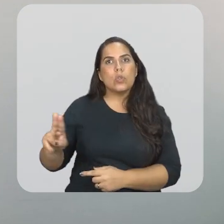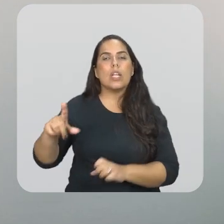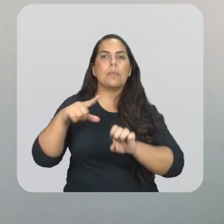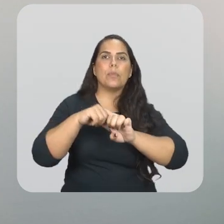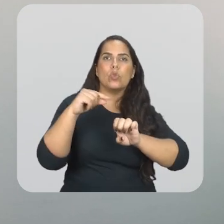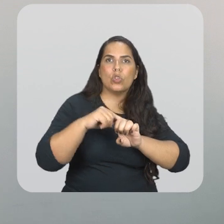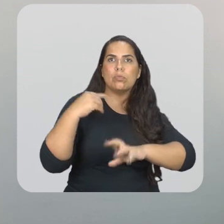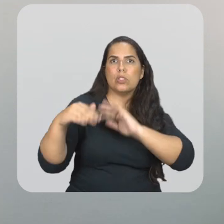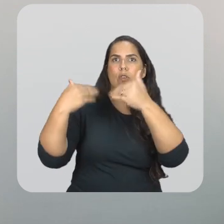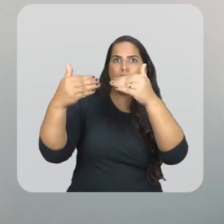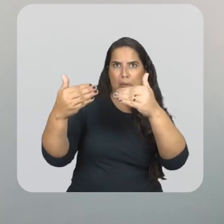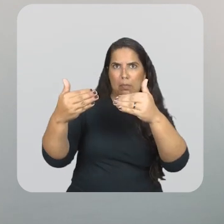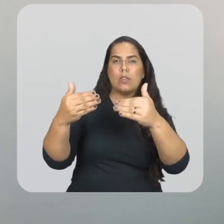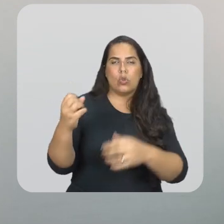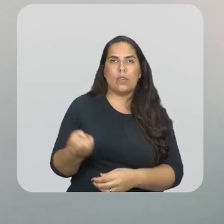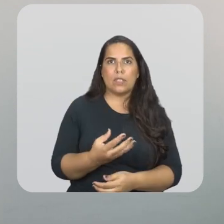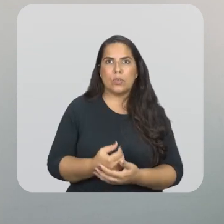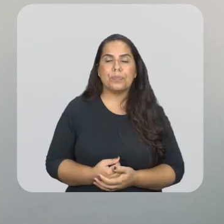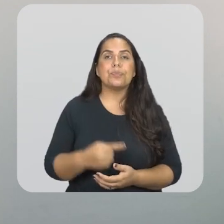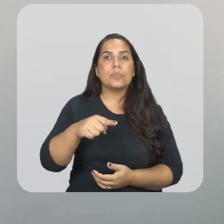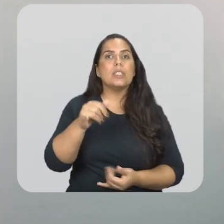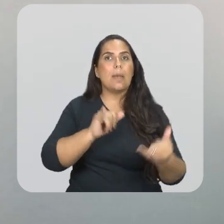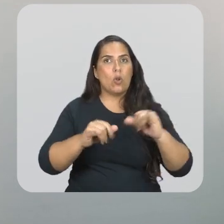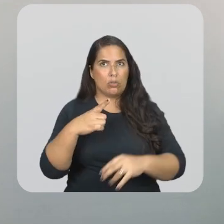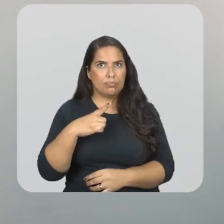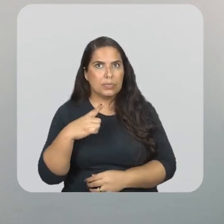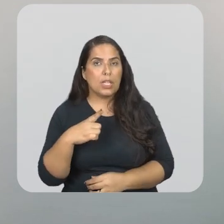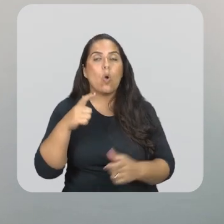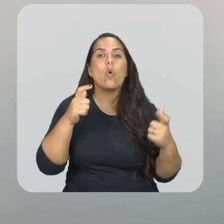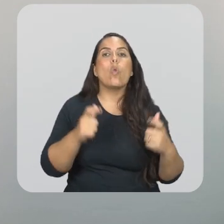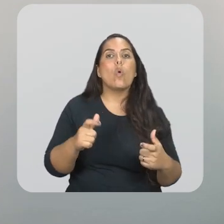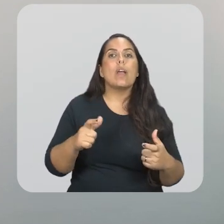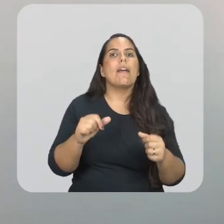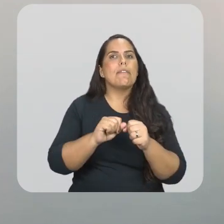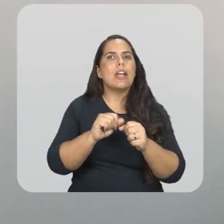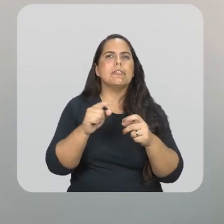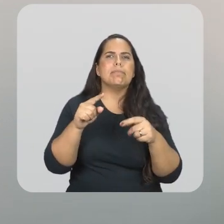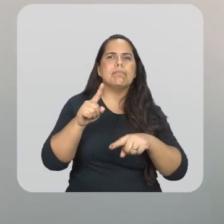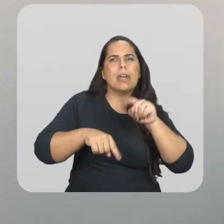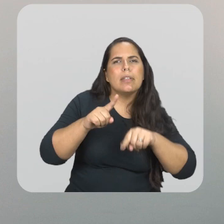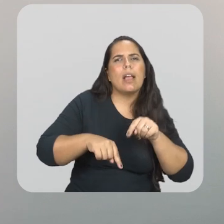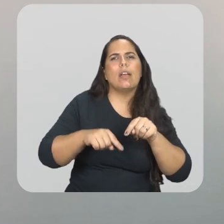para o empreendedorismo, para o desenvolvimento, empreendedorismo e inovação. Então, esse laboratório é um lugar que a gente faz